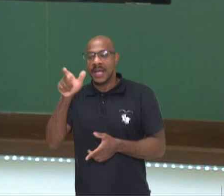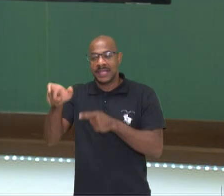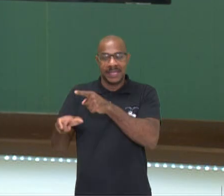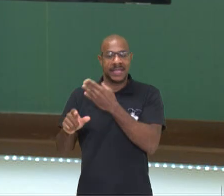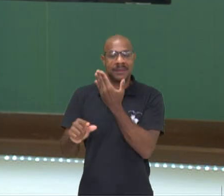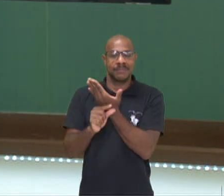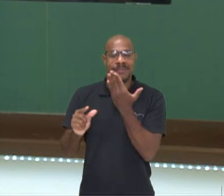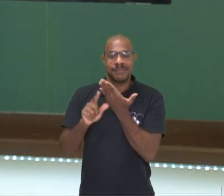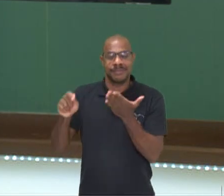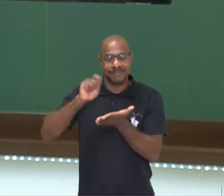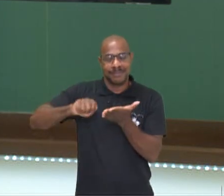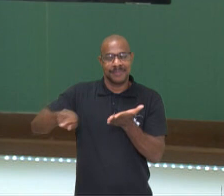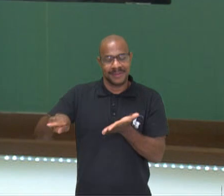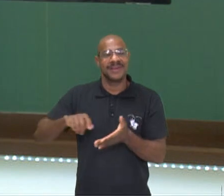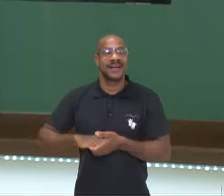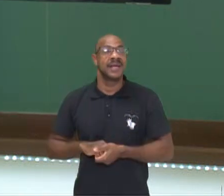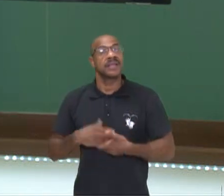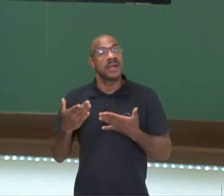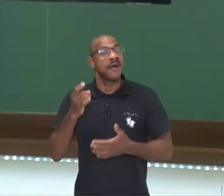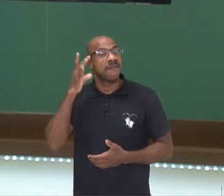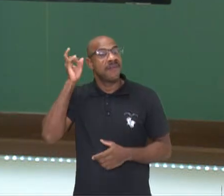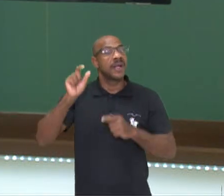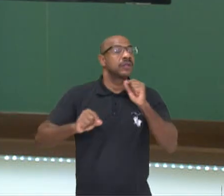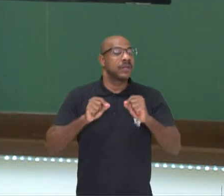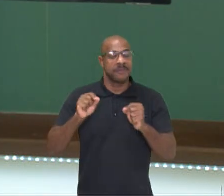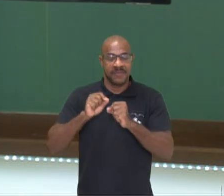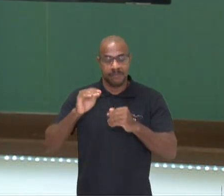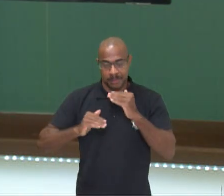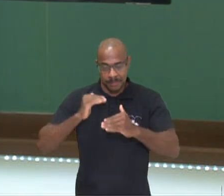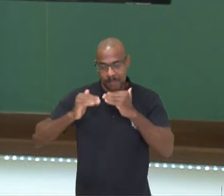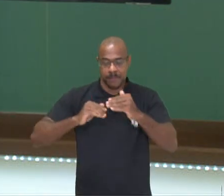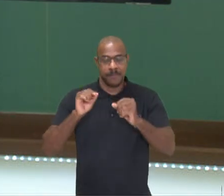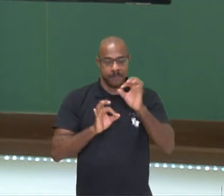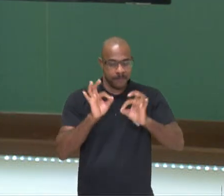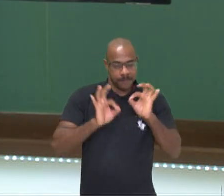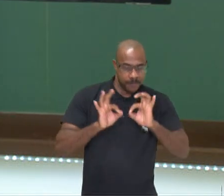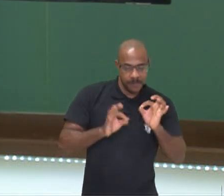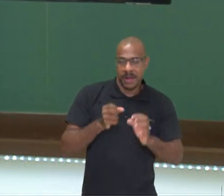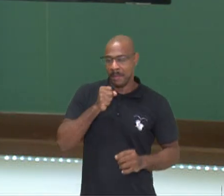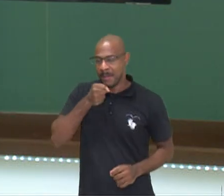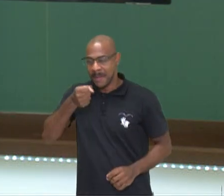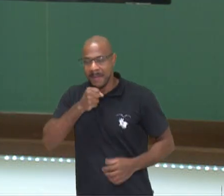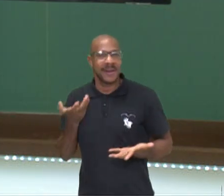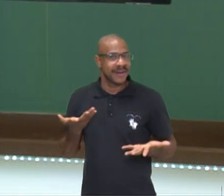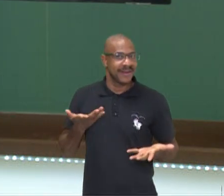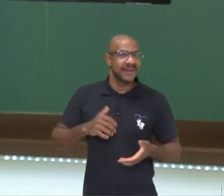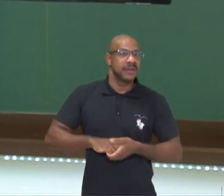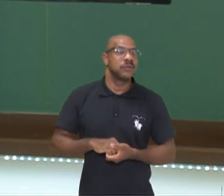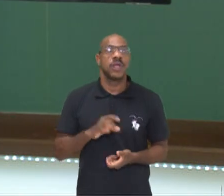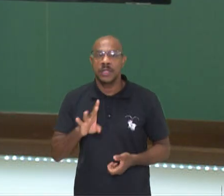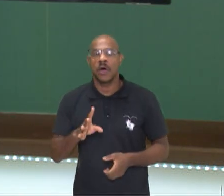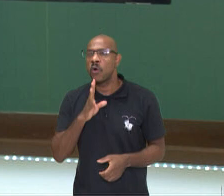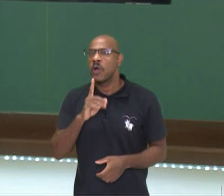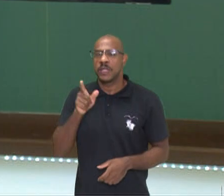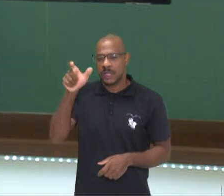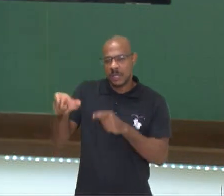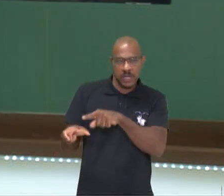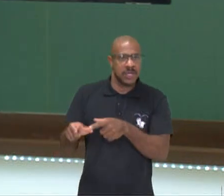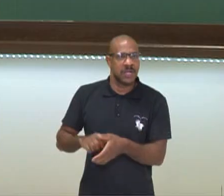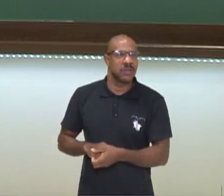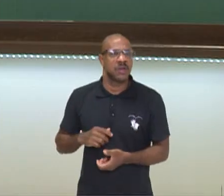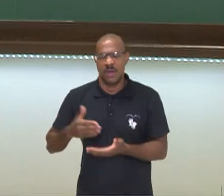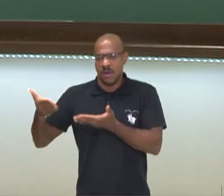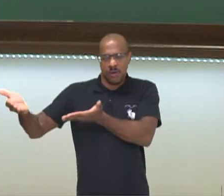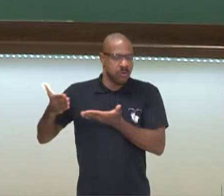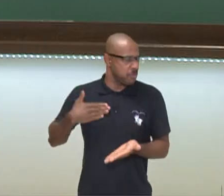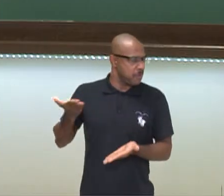escritor sendo assim ficou mais fácil para desenvolver mais assim também não é só eu conhecer eu trago aqui meu grande